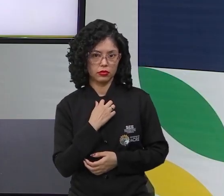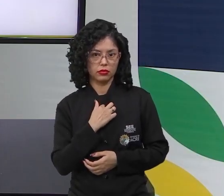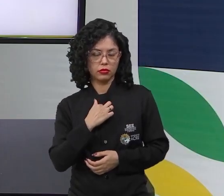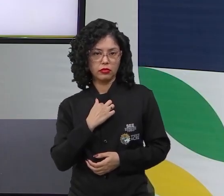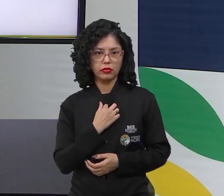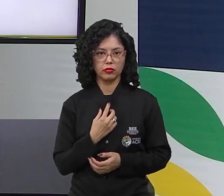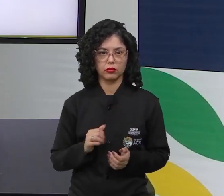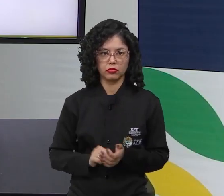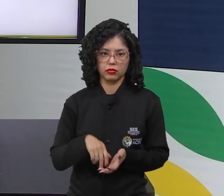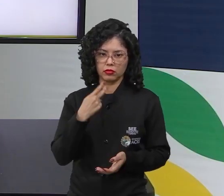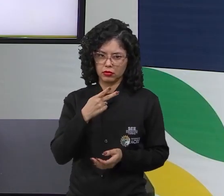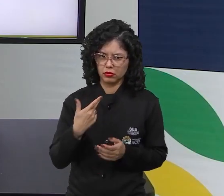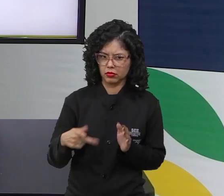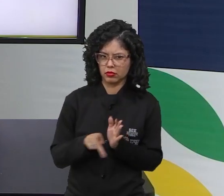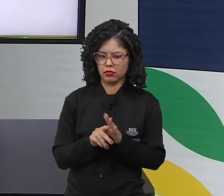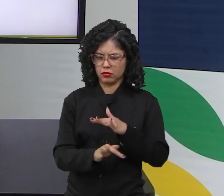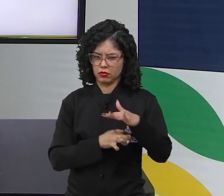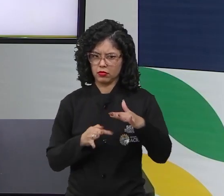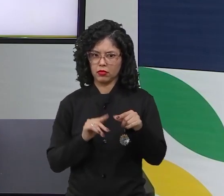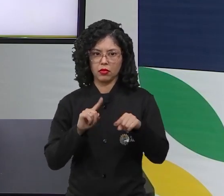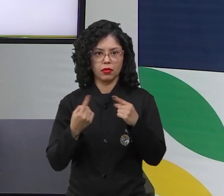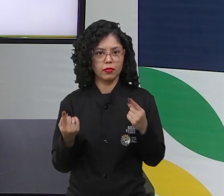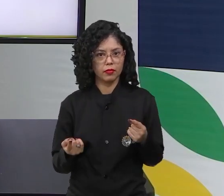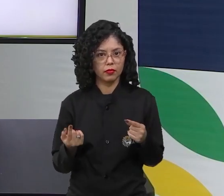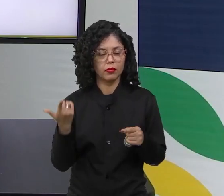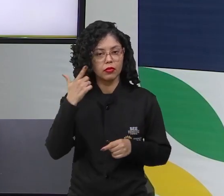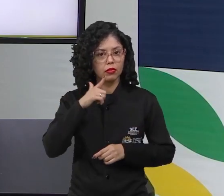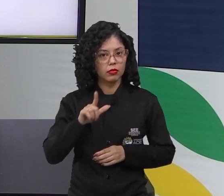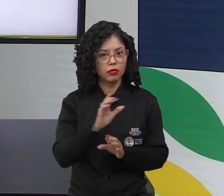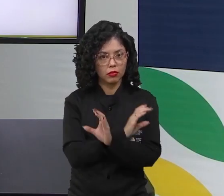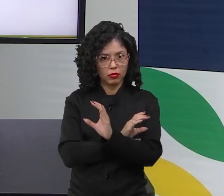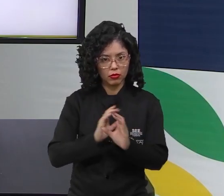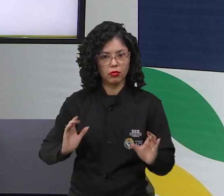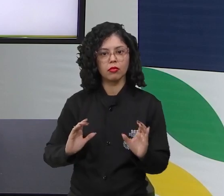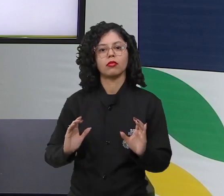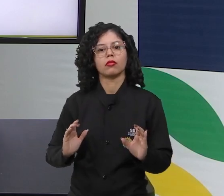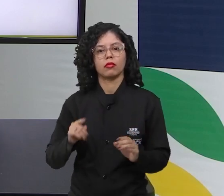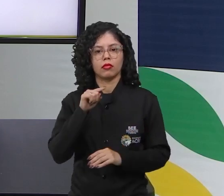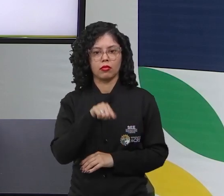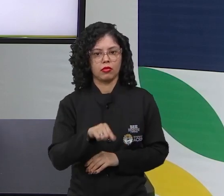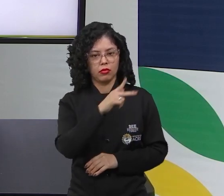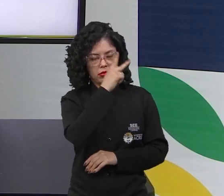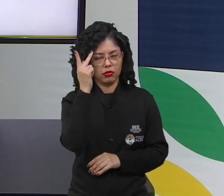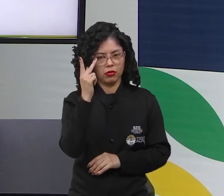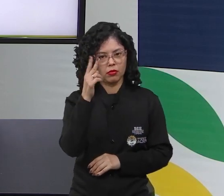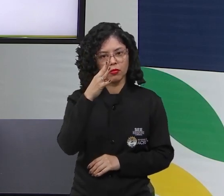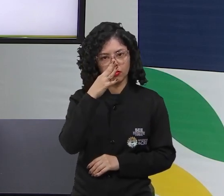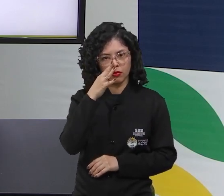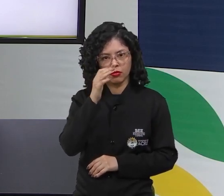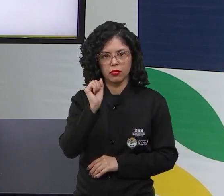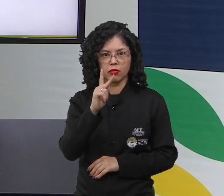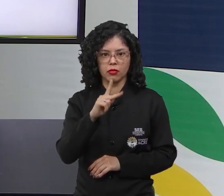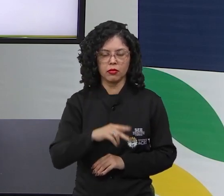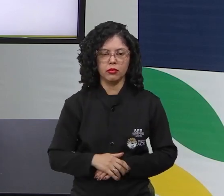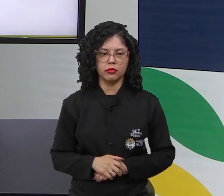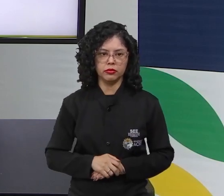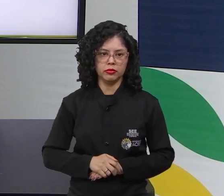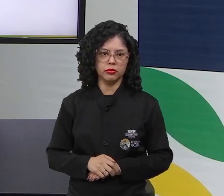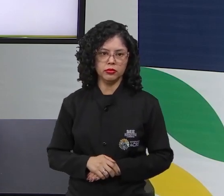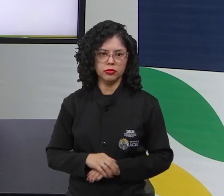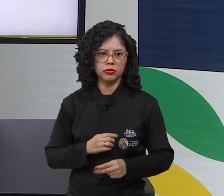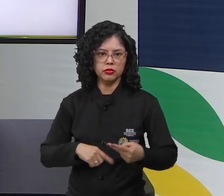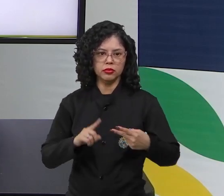linguagem rebuscada, extremamente formal, mas para ganhar confiança ali de quem assiste, tá certo? A